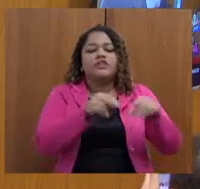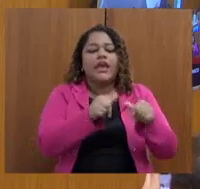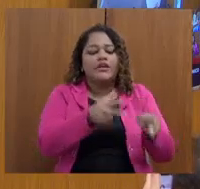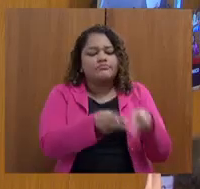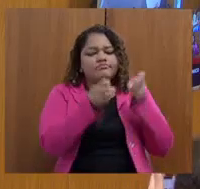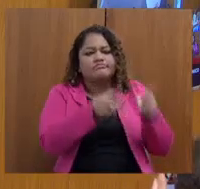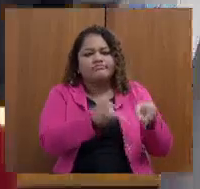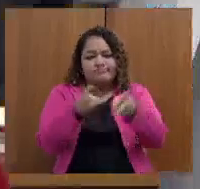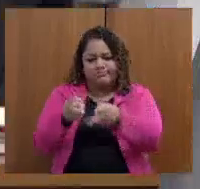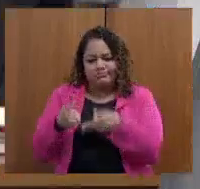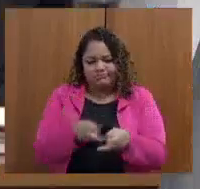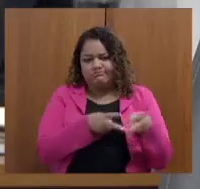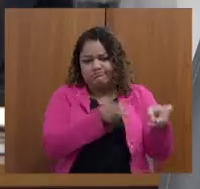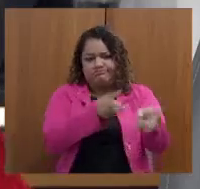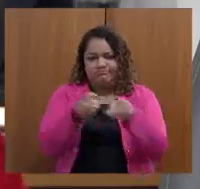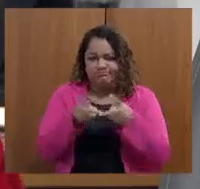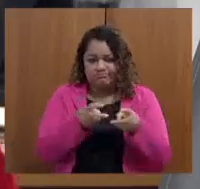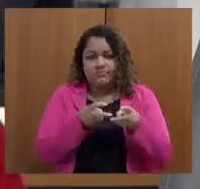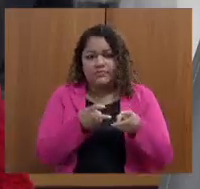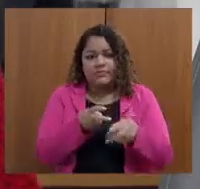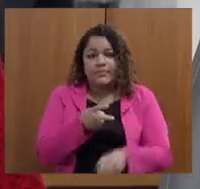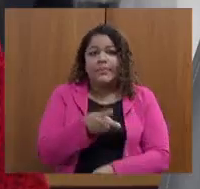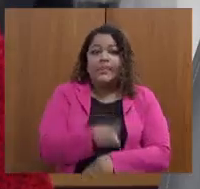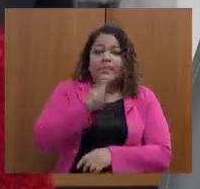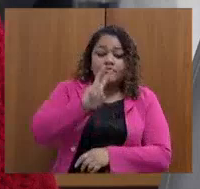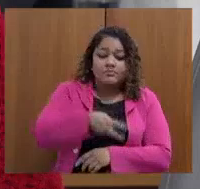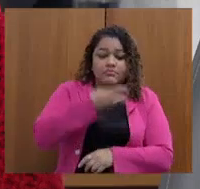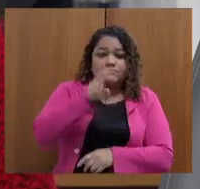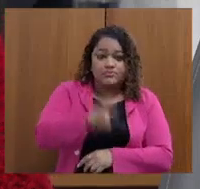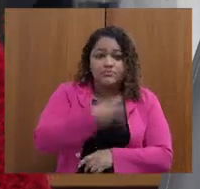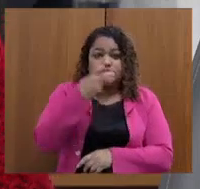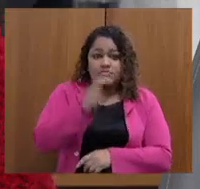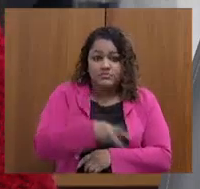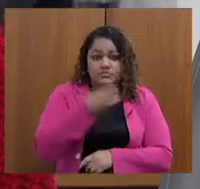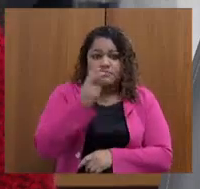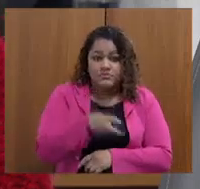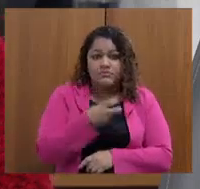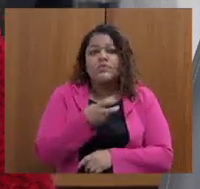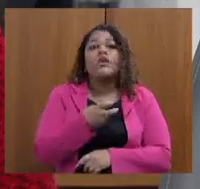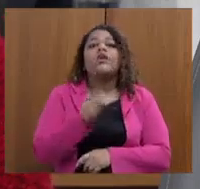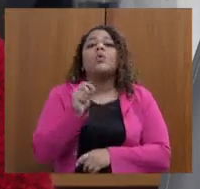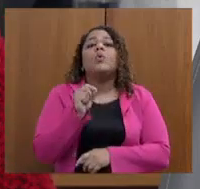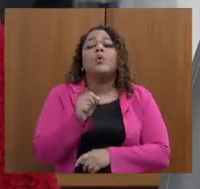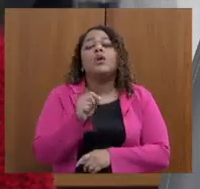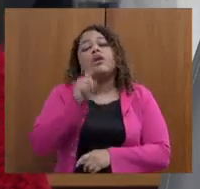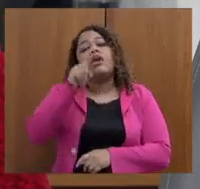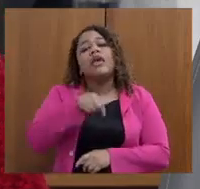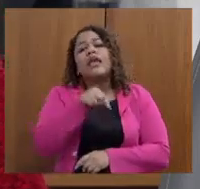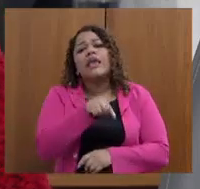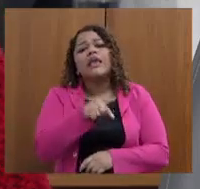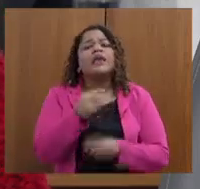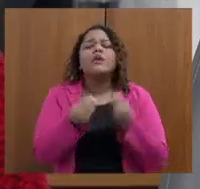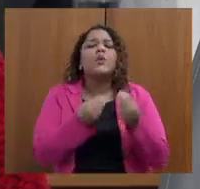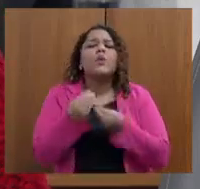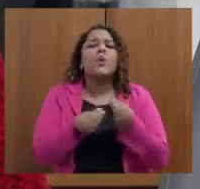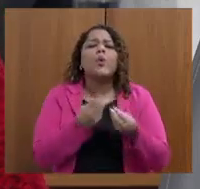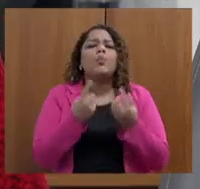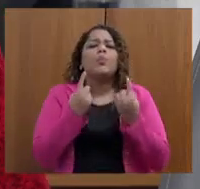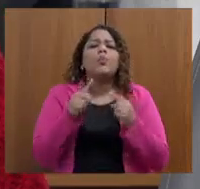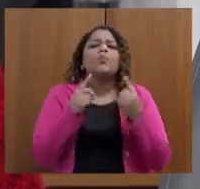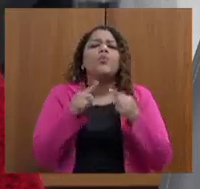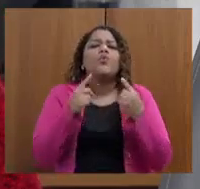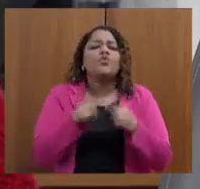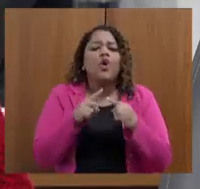são do estado que não são é da região provocam o aumento de violência contra as mulheres